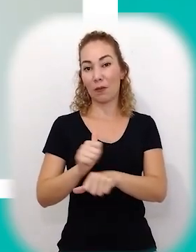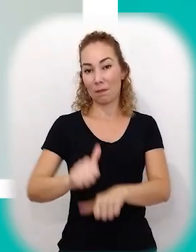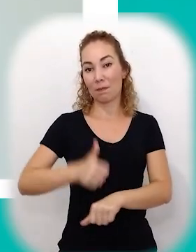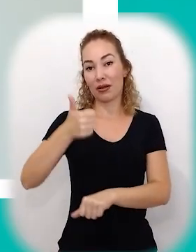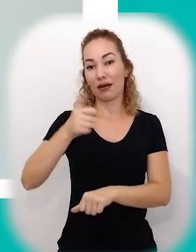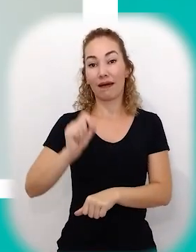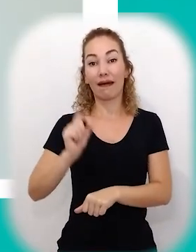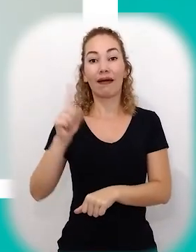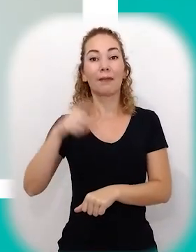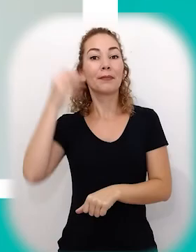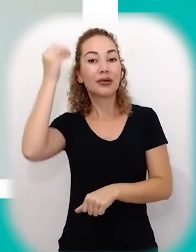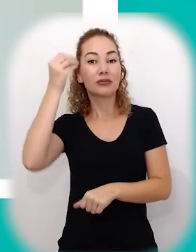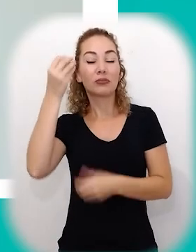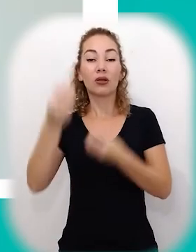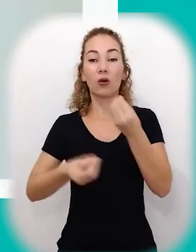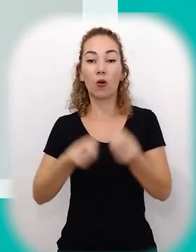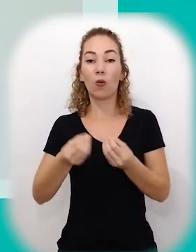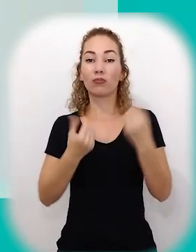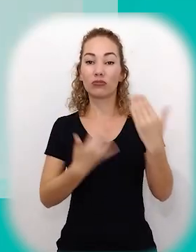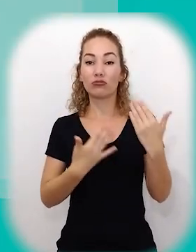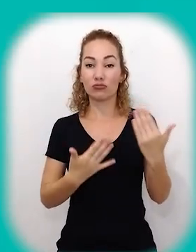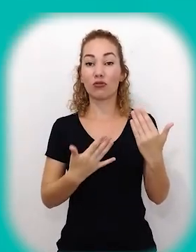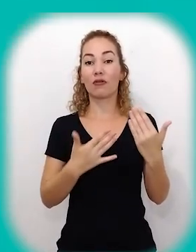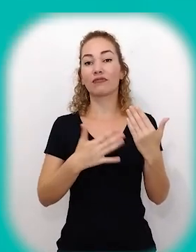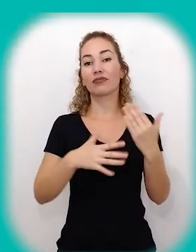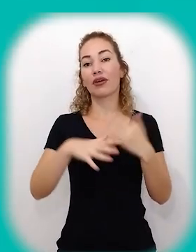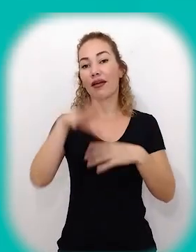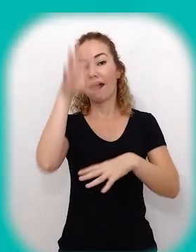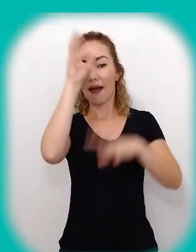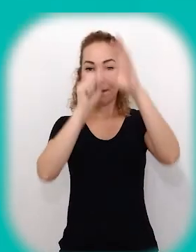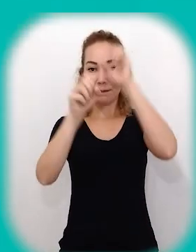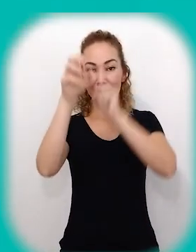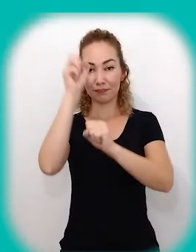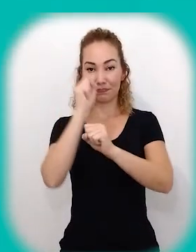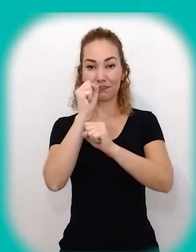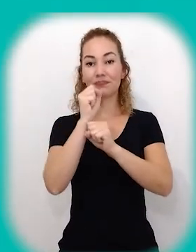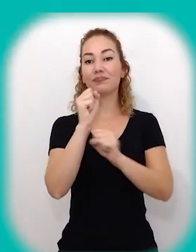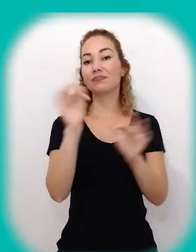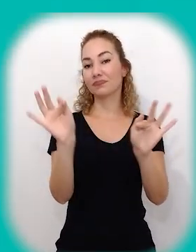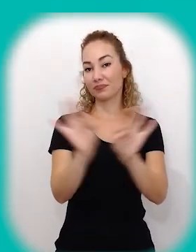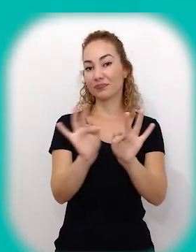essas estão sendo as minhas experiências com o projeto Jovem Aprendiz Fevale.